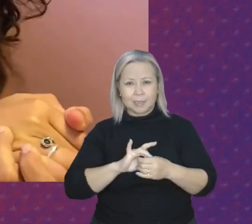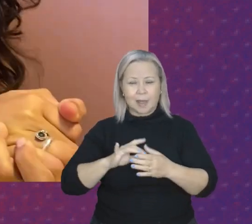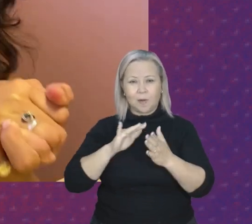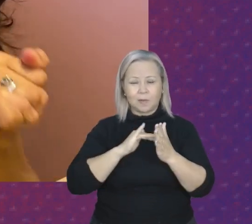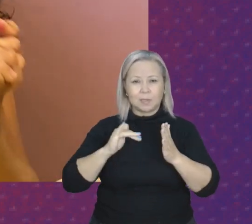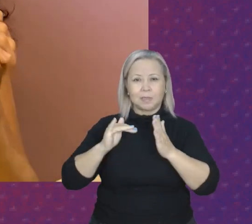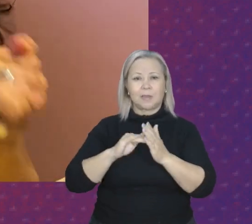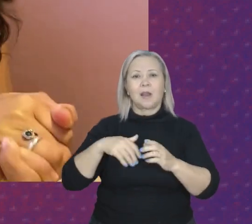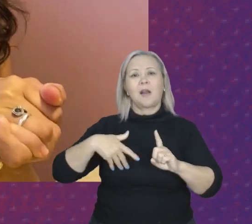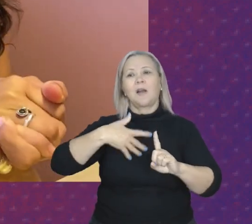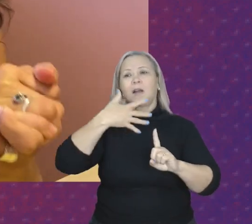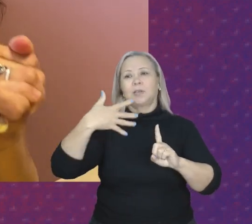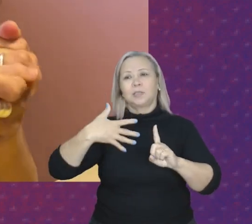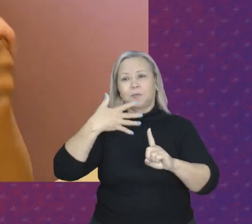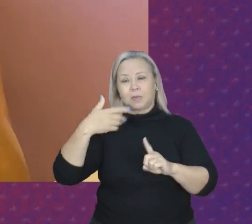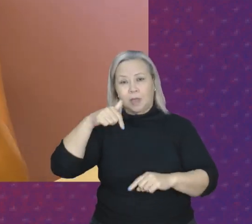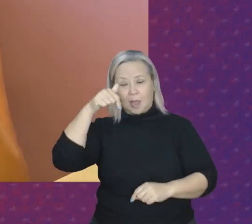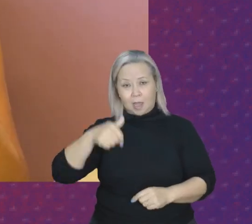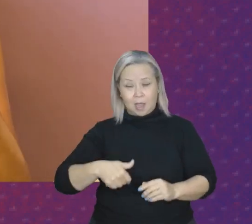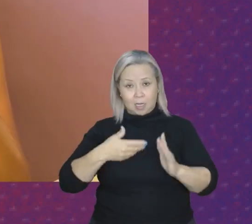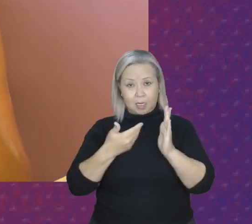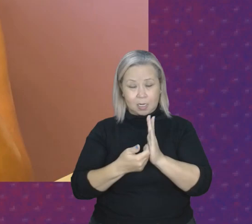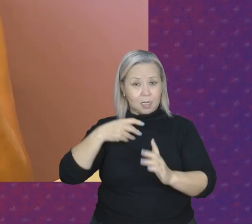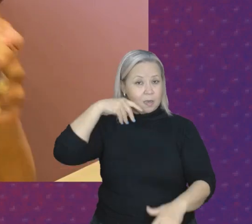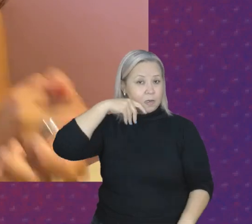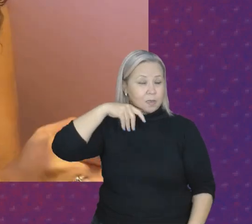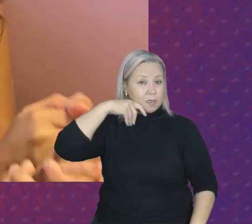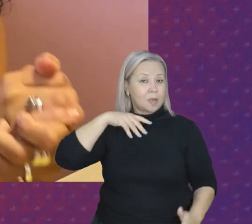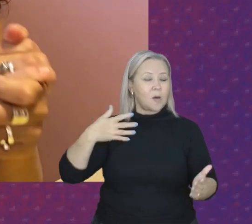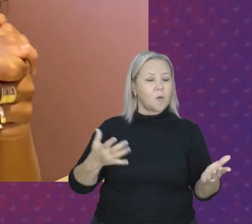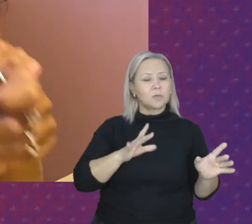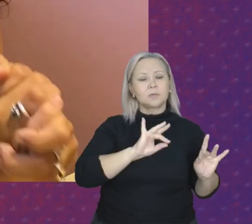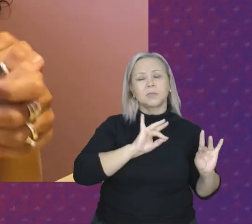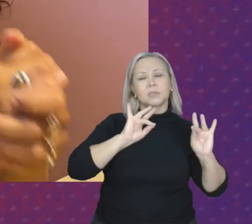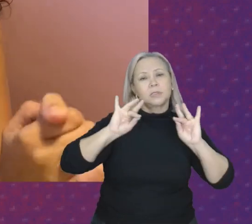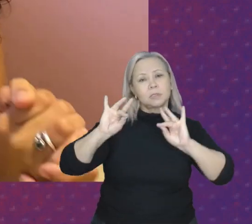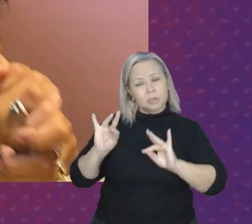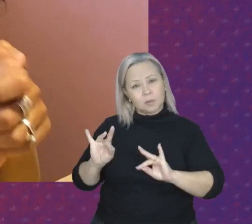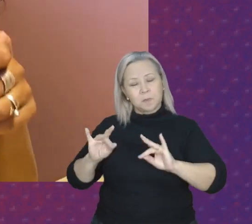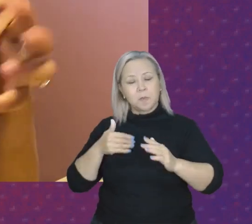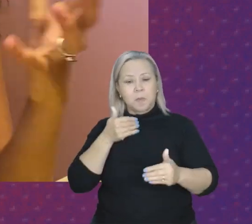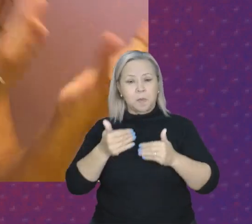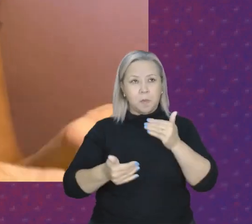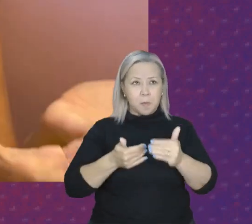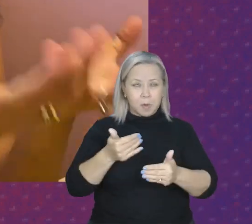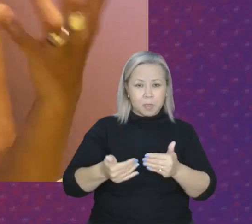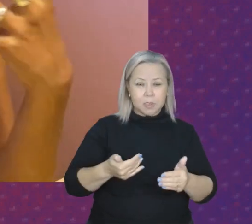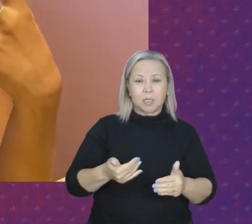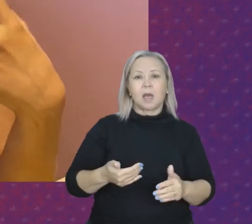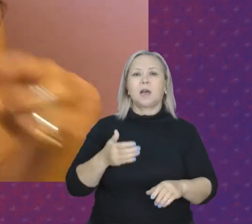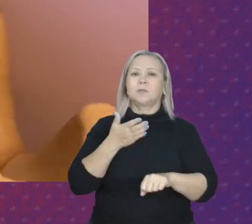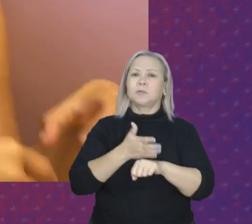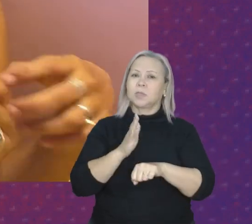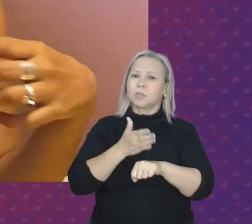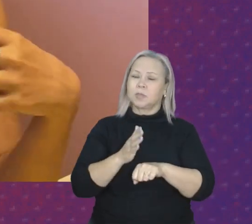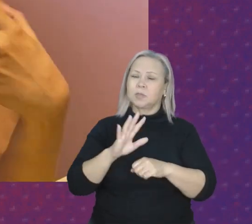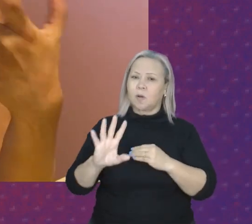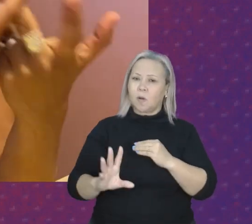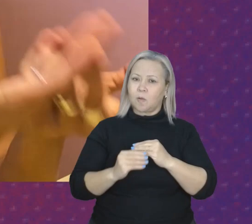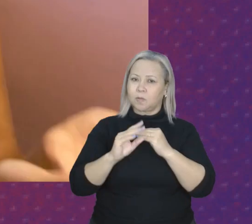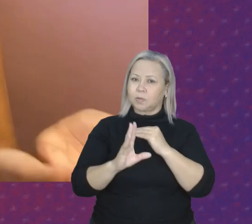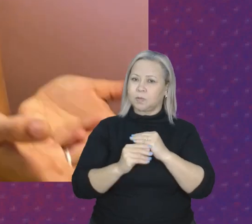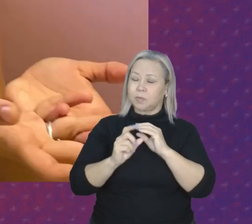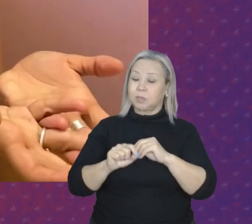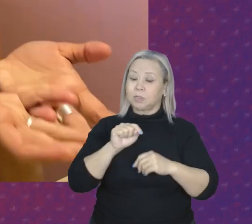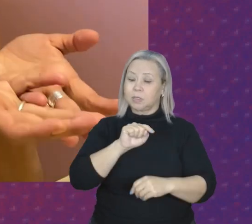LGBTI+, aqui na Câmara de Natal, e como hoje a gente acompanha o processo de execução e de implementação